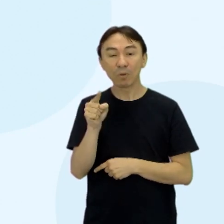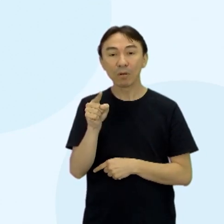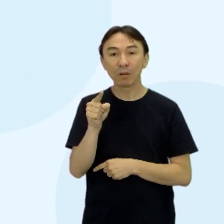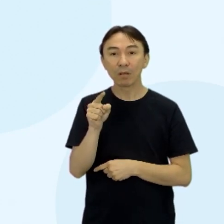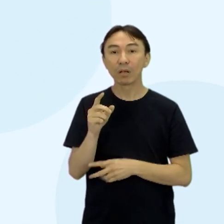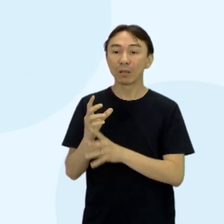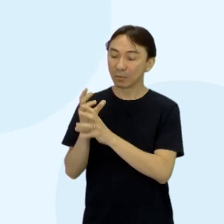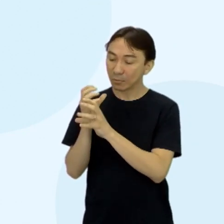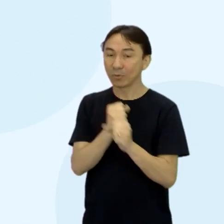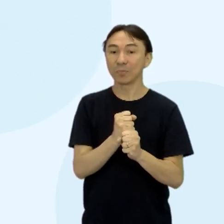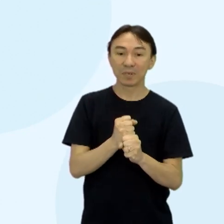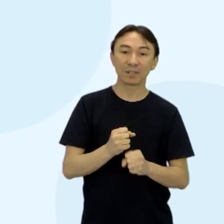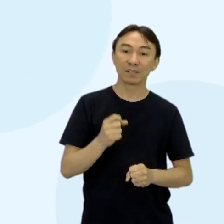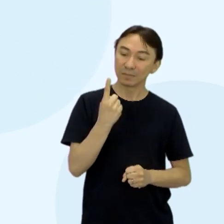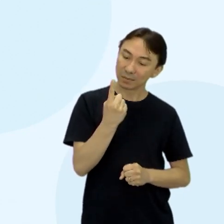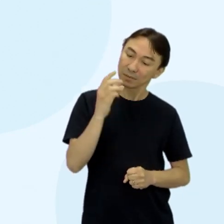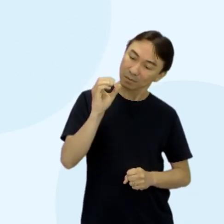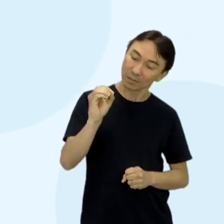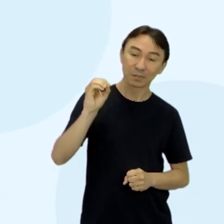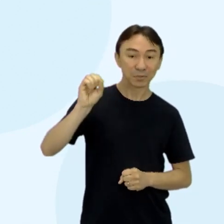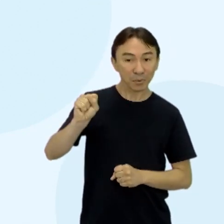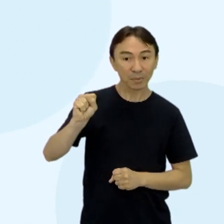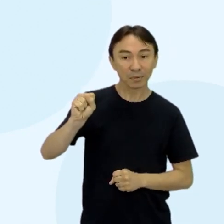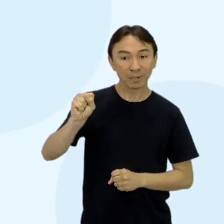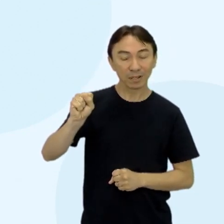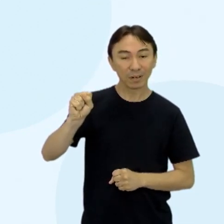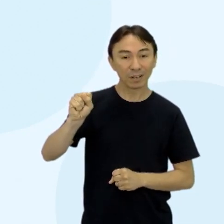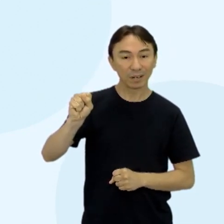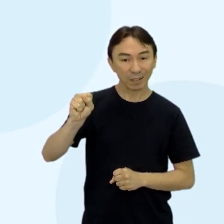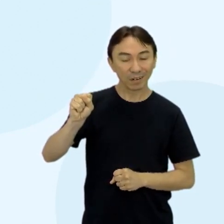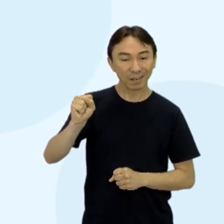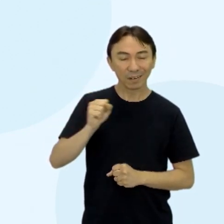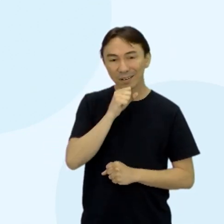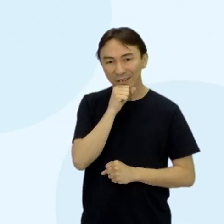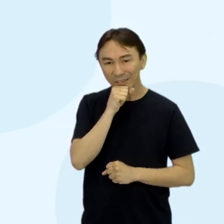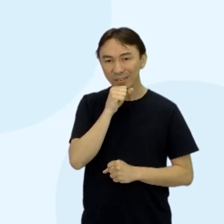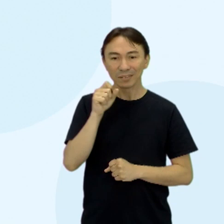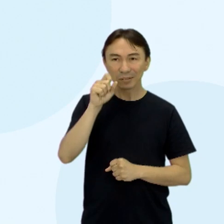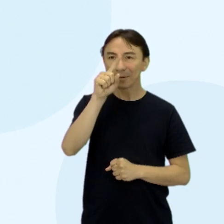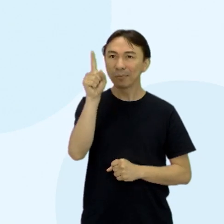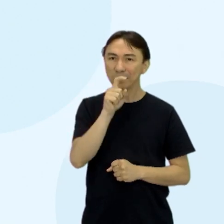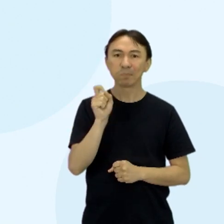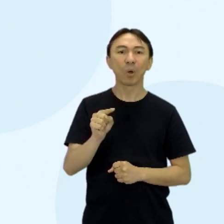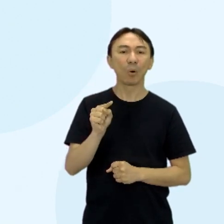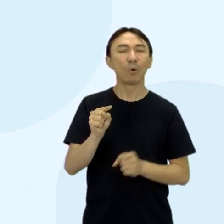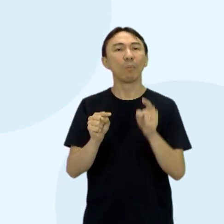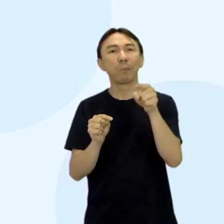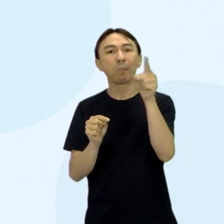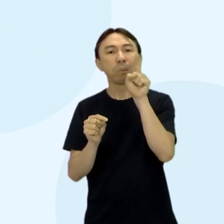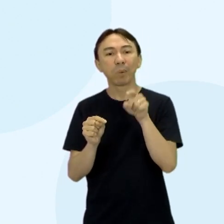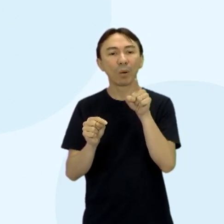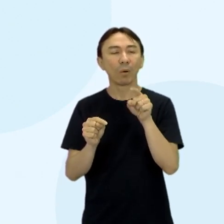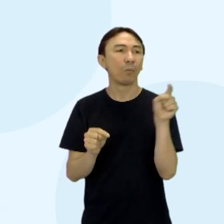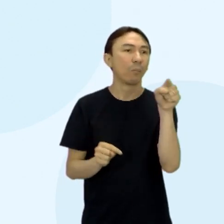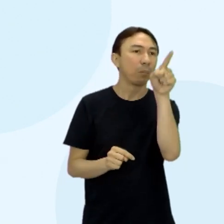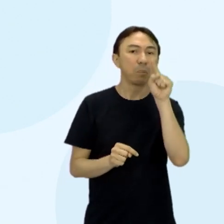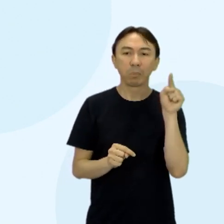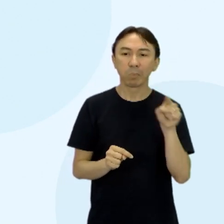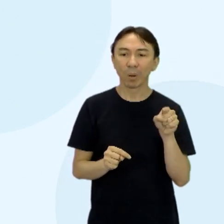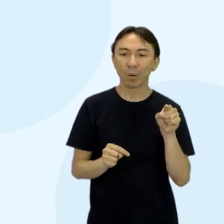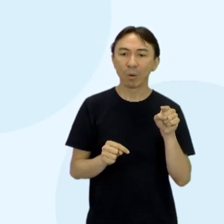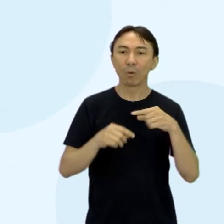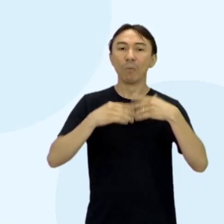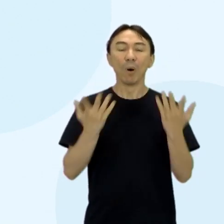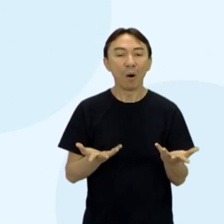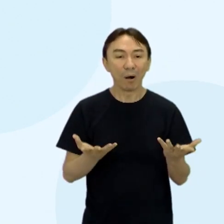seja, um número qualquer vezes o 27 igual a 108, né? E a gente pode utilizar nesse caso